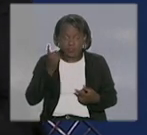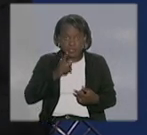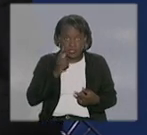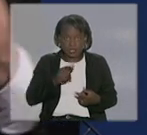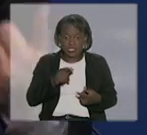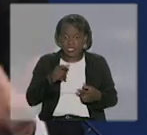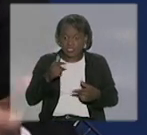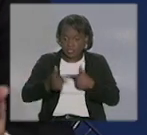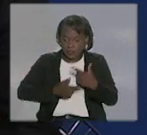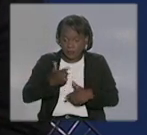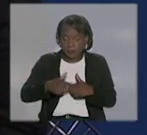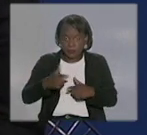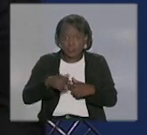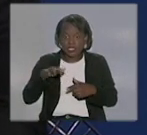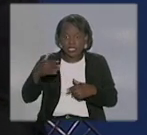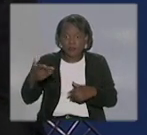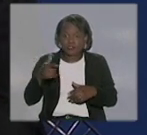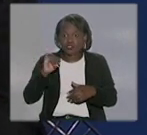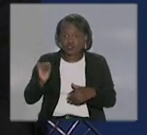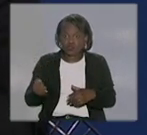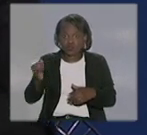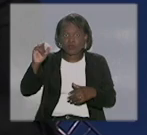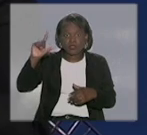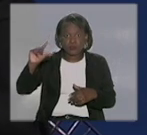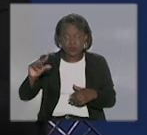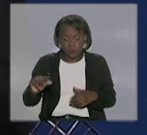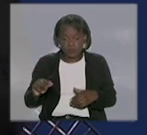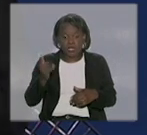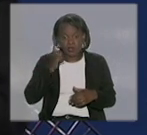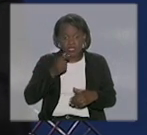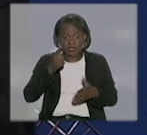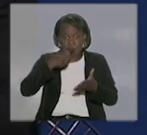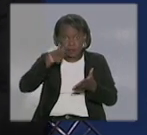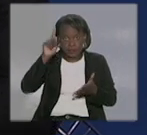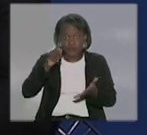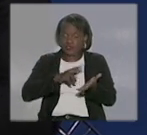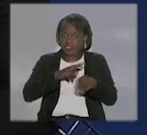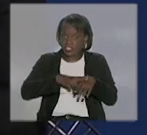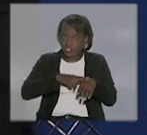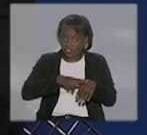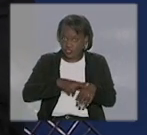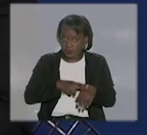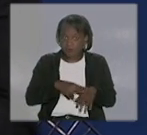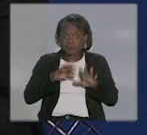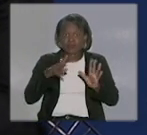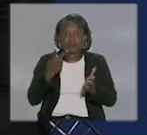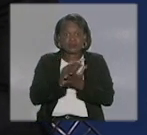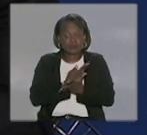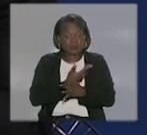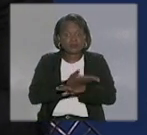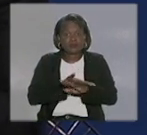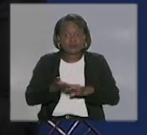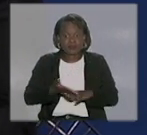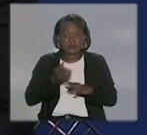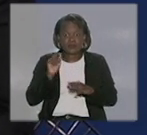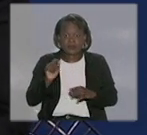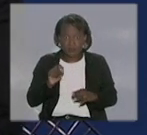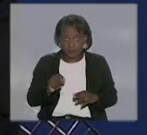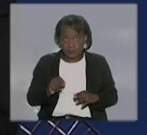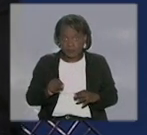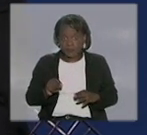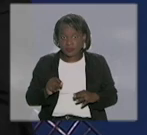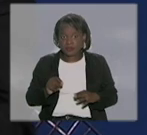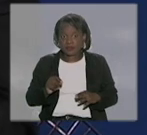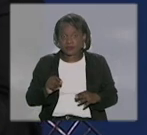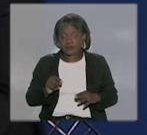questões, eventualmente a sua taxa de juros no banco vai ser menor, você vai poder emitir um título verde. O que acontece normalmente é que esses